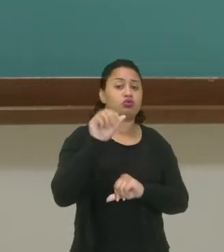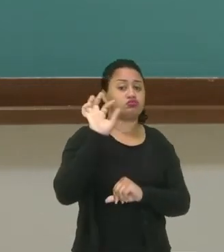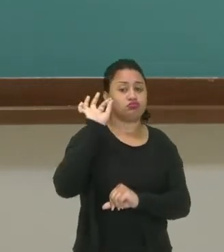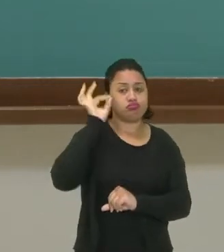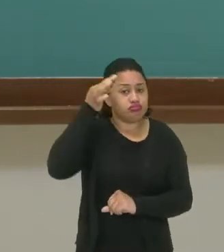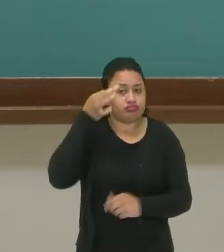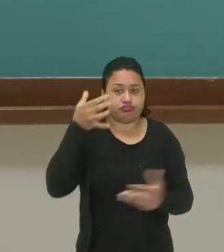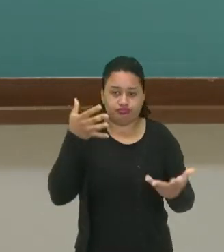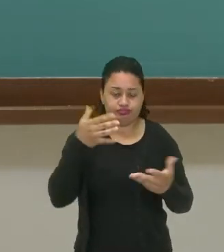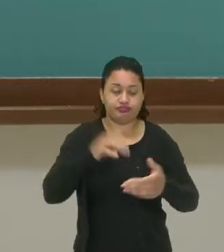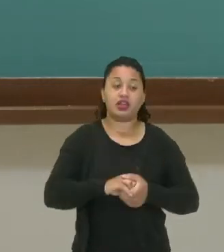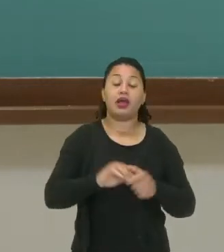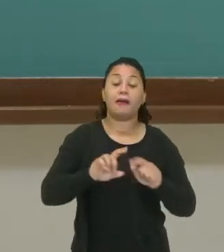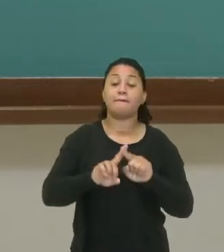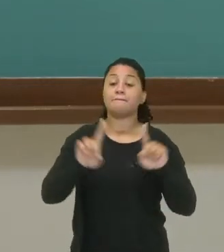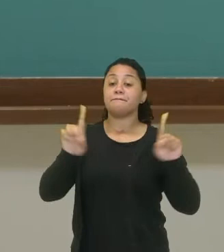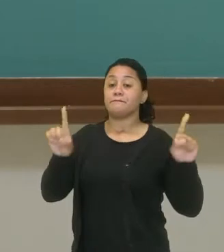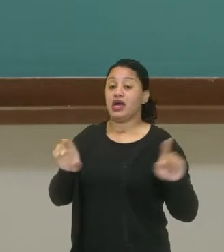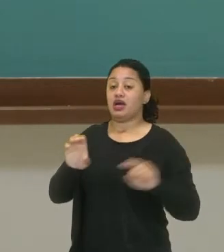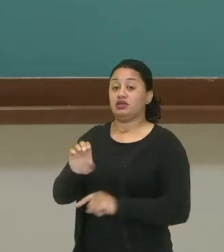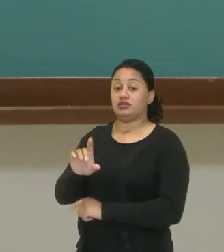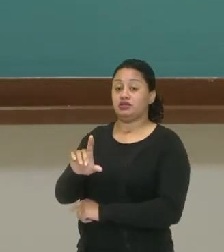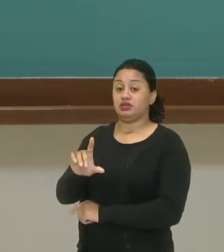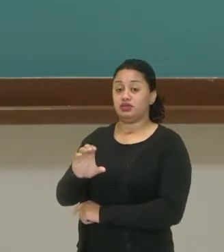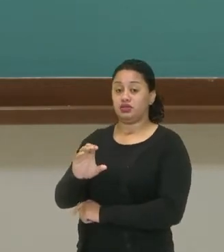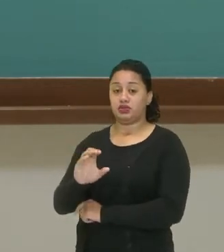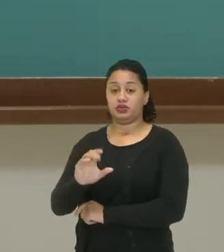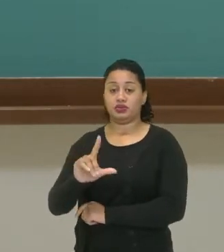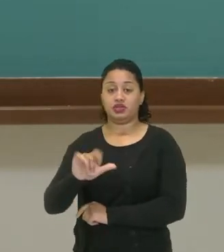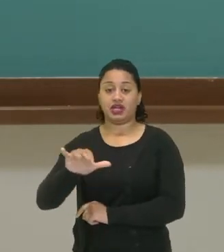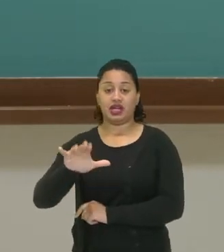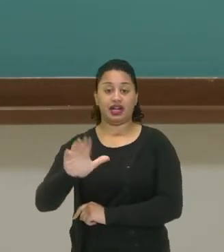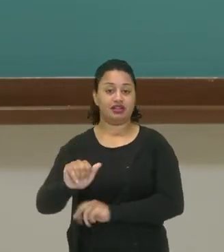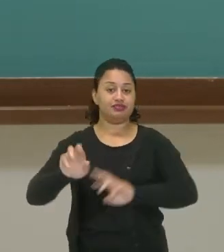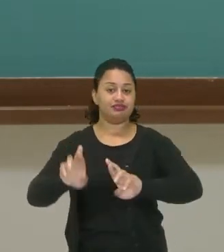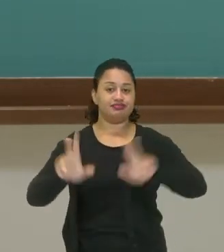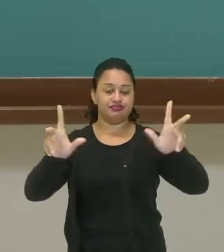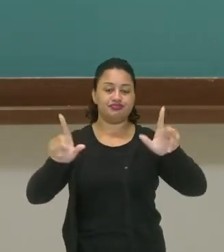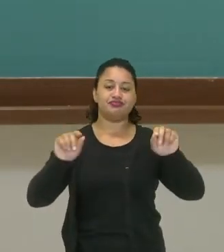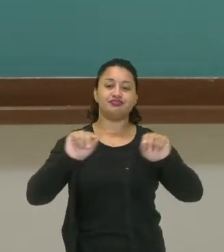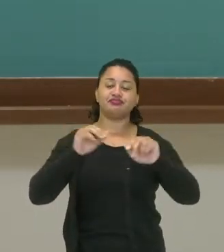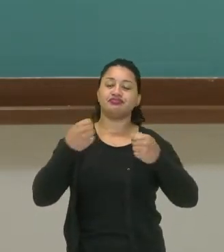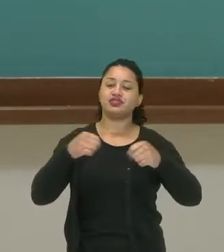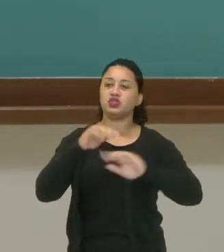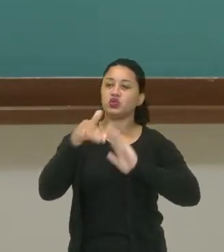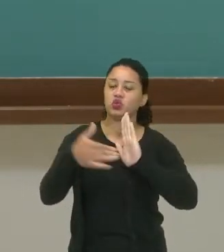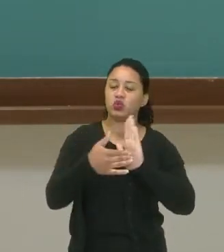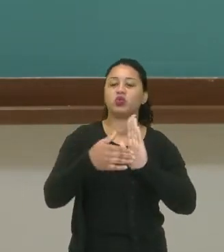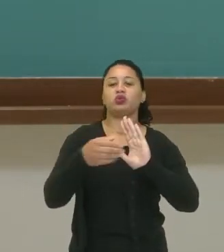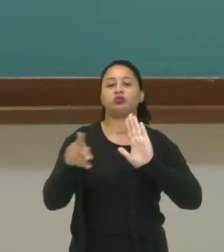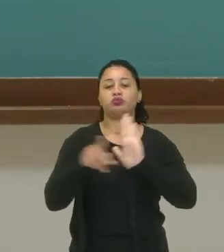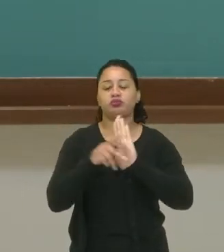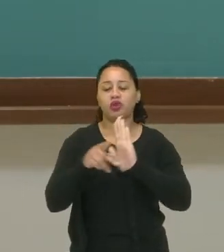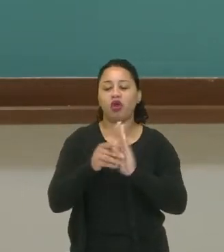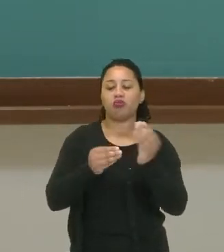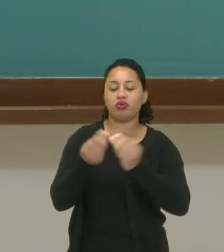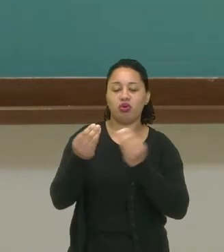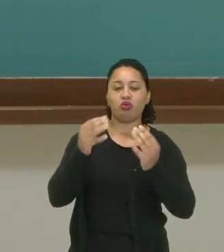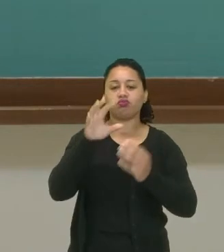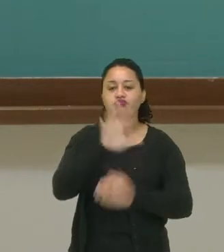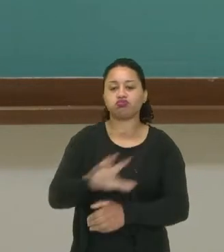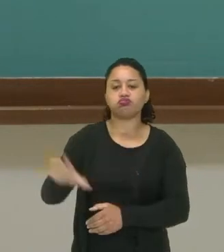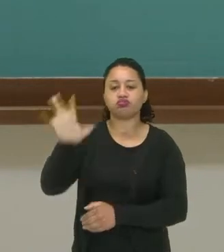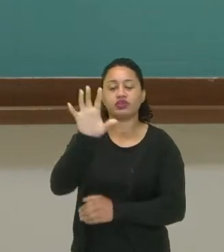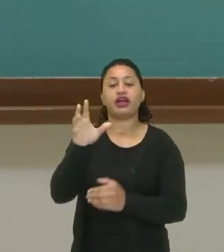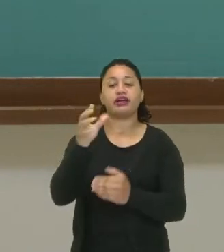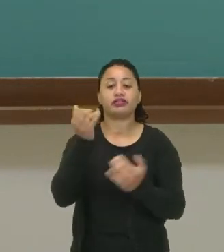rápido. Já o clima já é diferente. Você precisa pegar todas as condições da atmosfera em